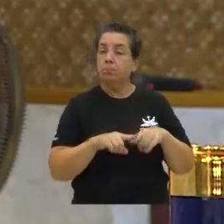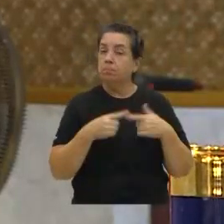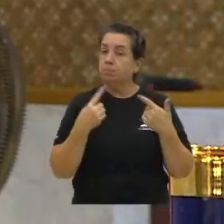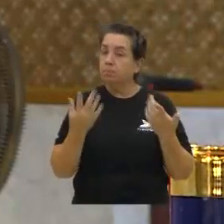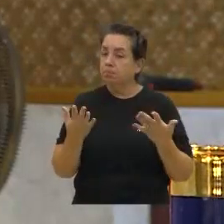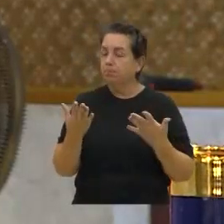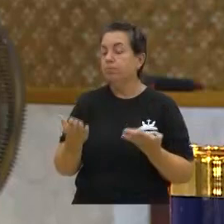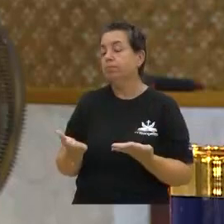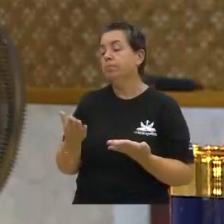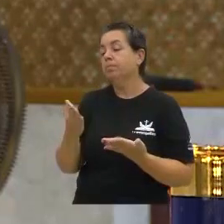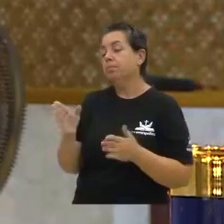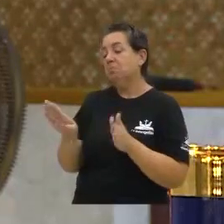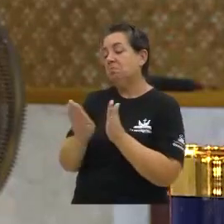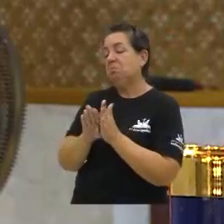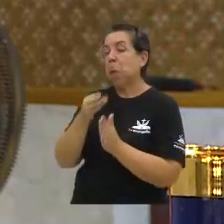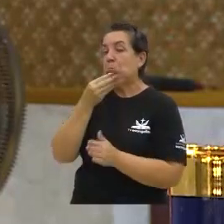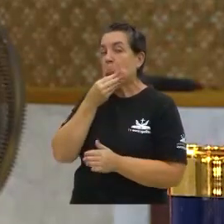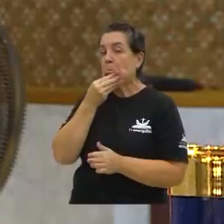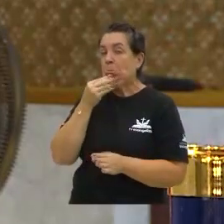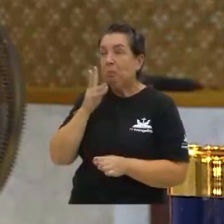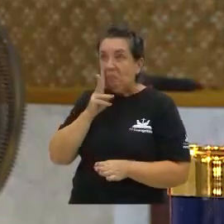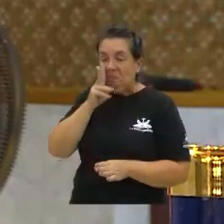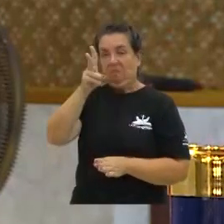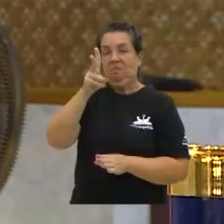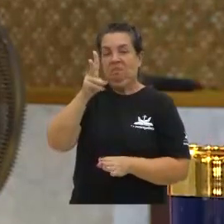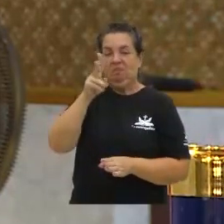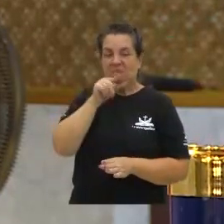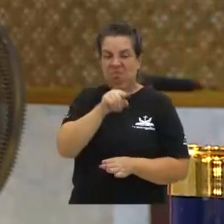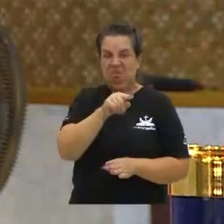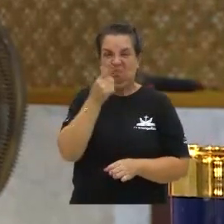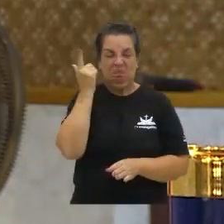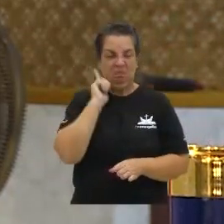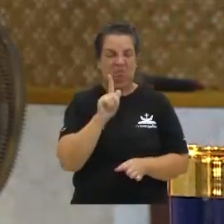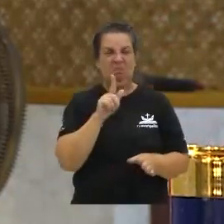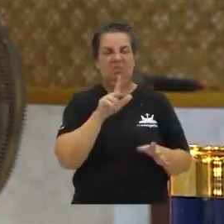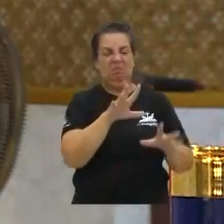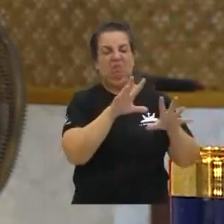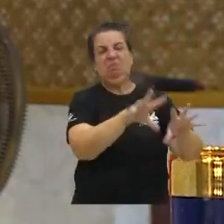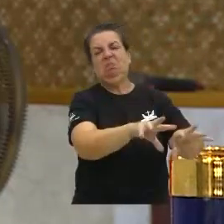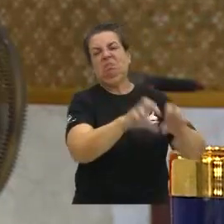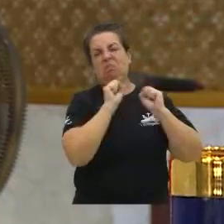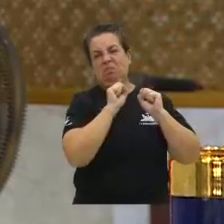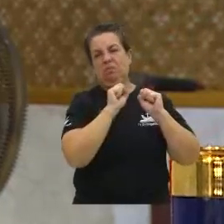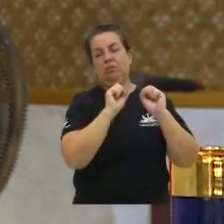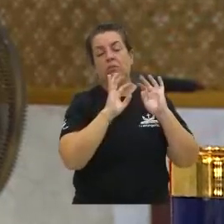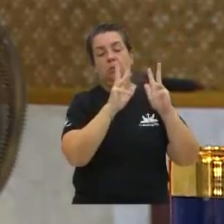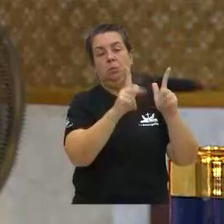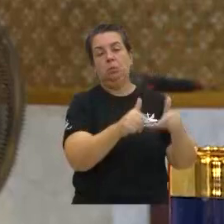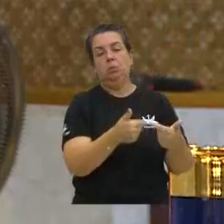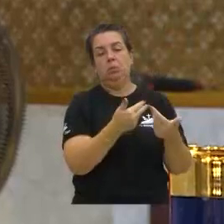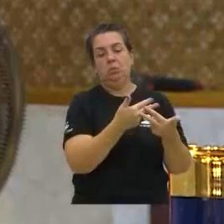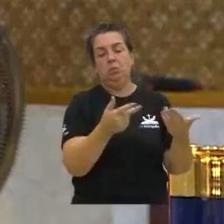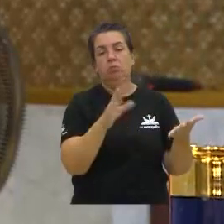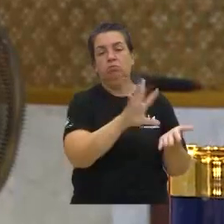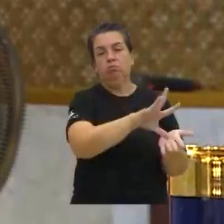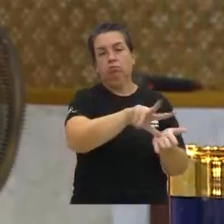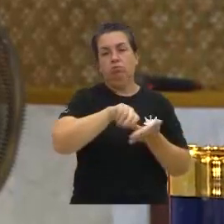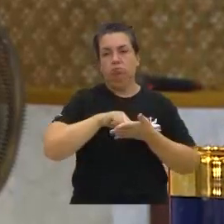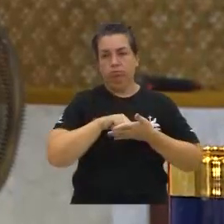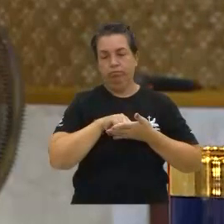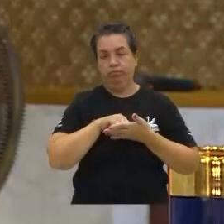quando chega um homem mais forte do que ele, vence-o, arranca-lhe a armadura na qual